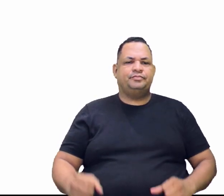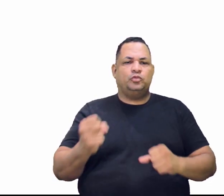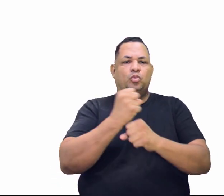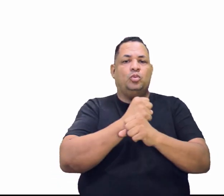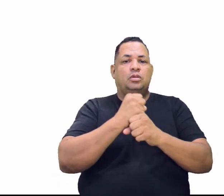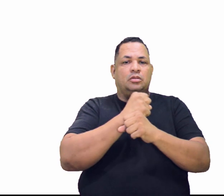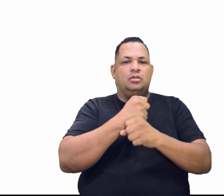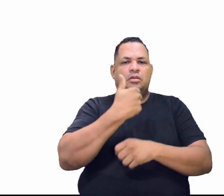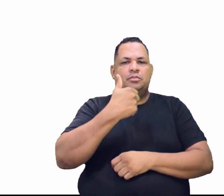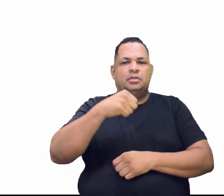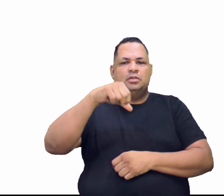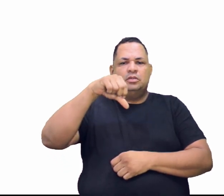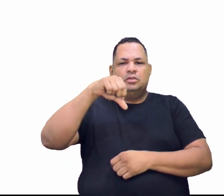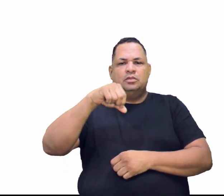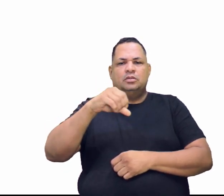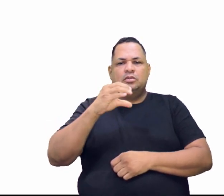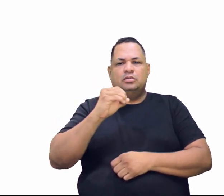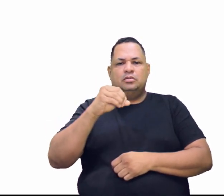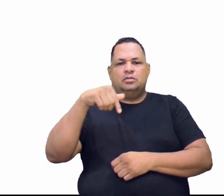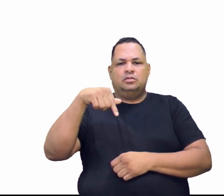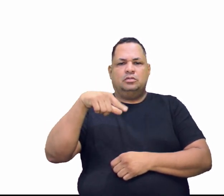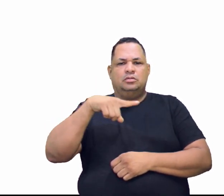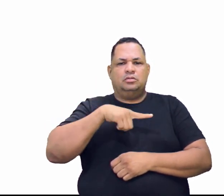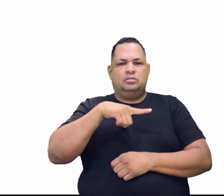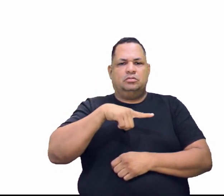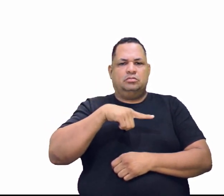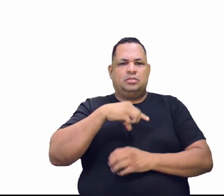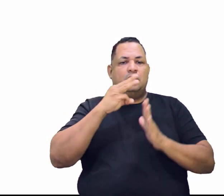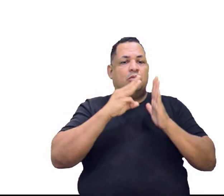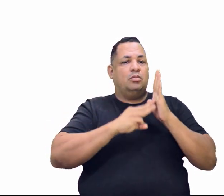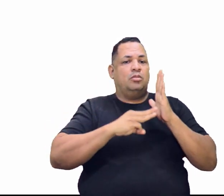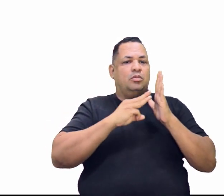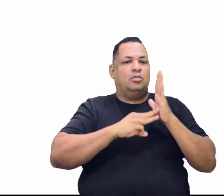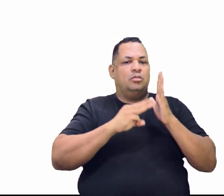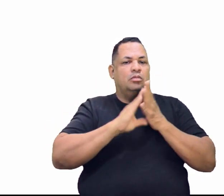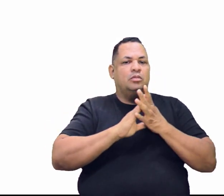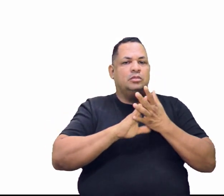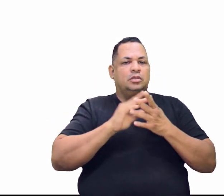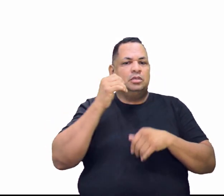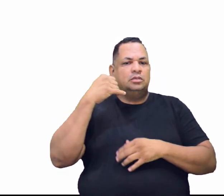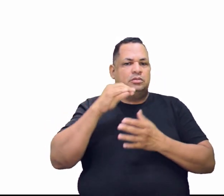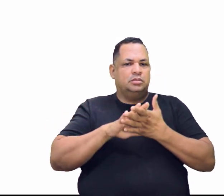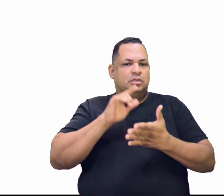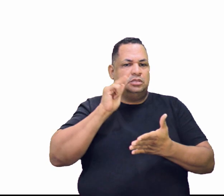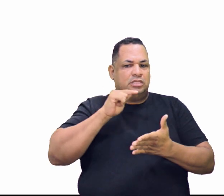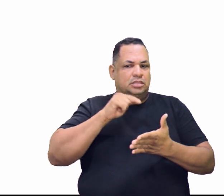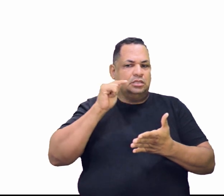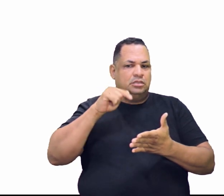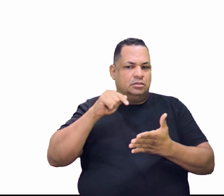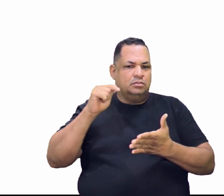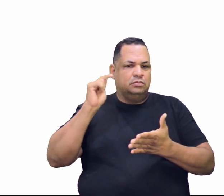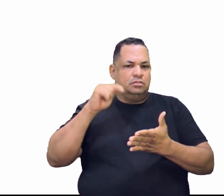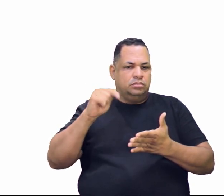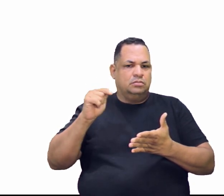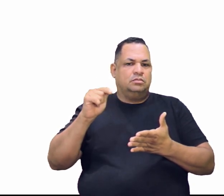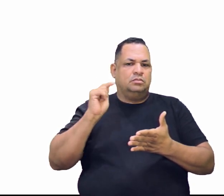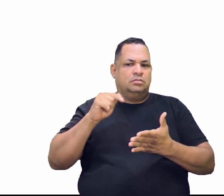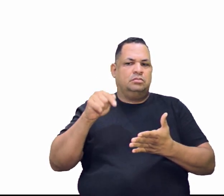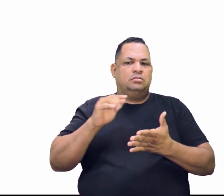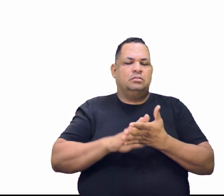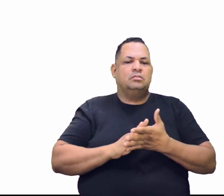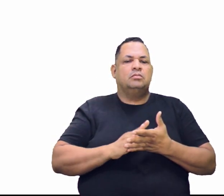obstáculos vencidos, ele conclui sua missão. Mas sua missão chega tardiamente à Amazônia.